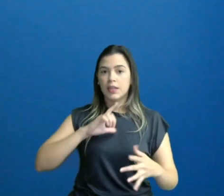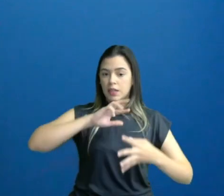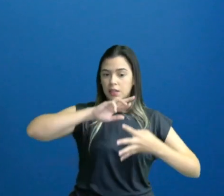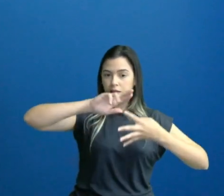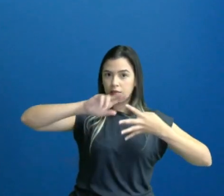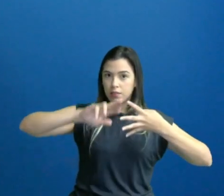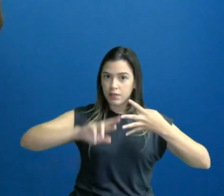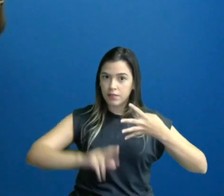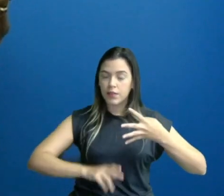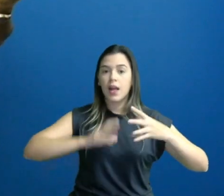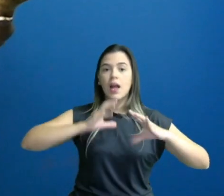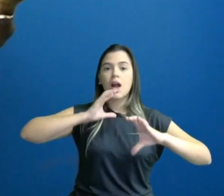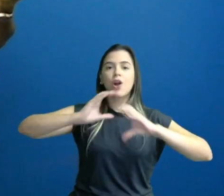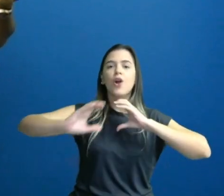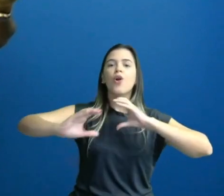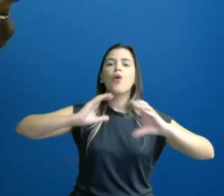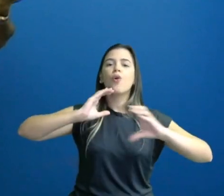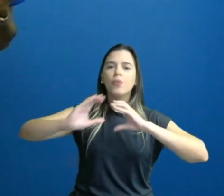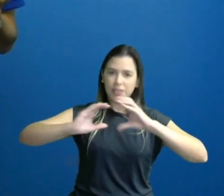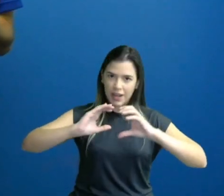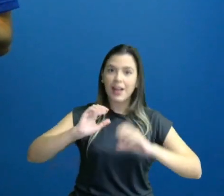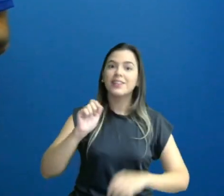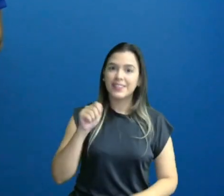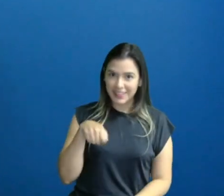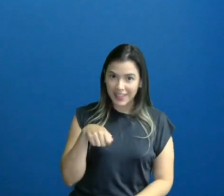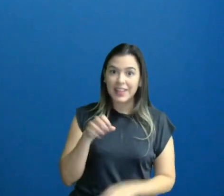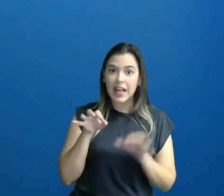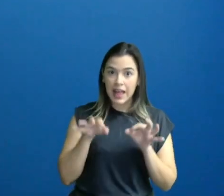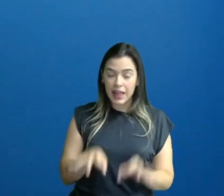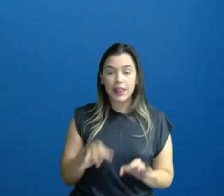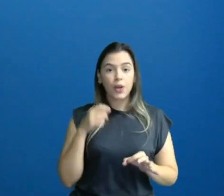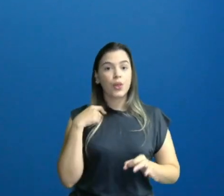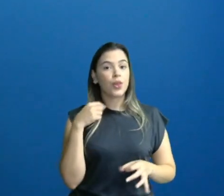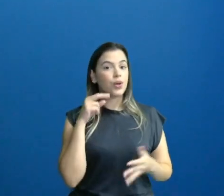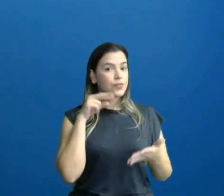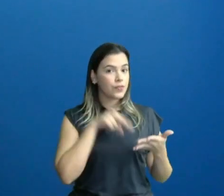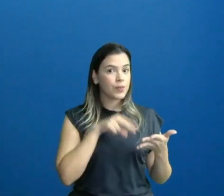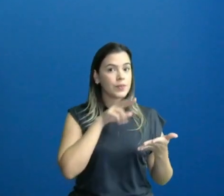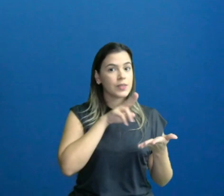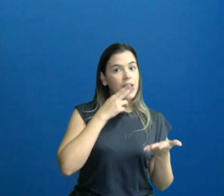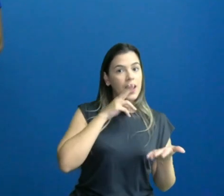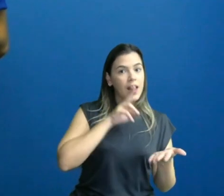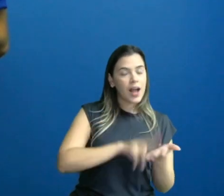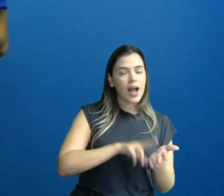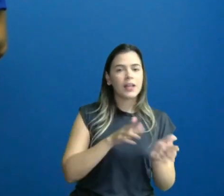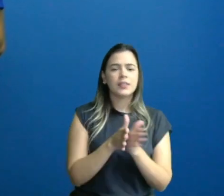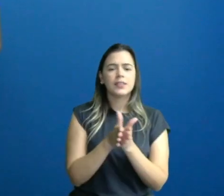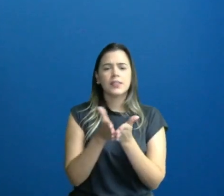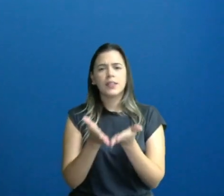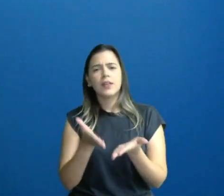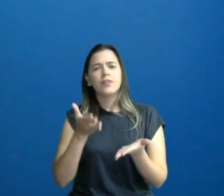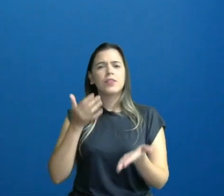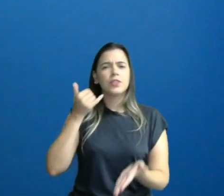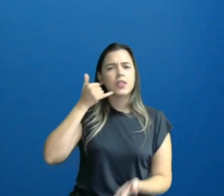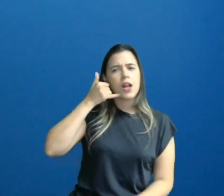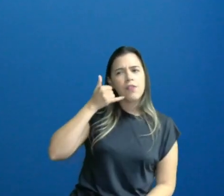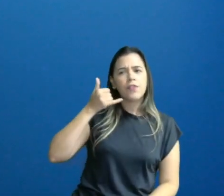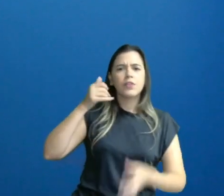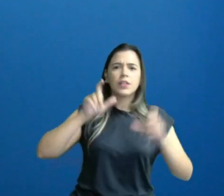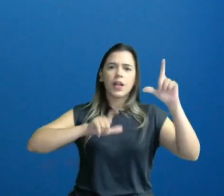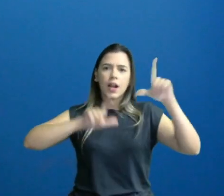vários meios para nos comunicarmos não é nós vimos a carta tem livros telefone